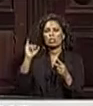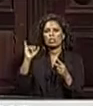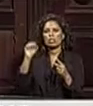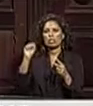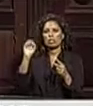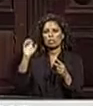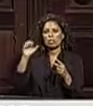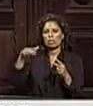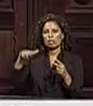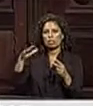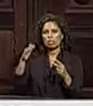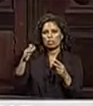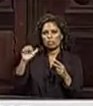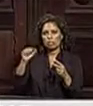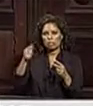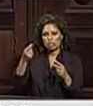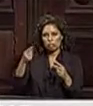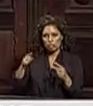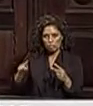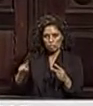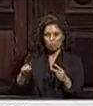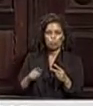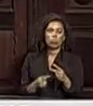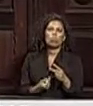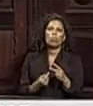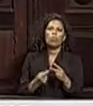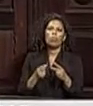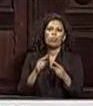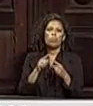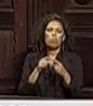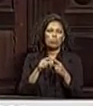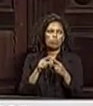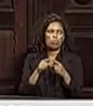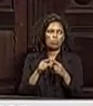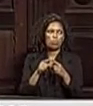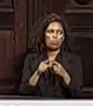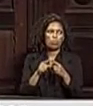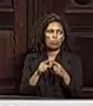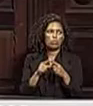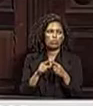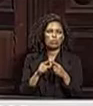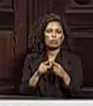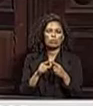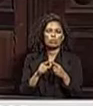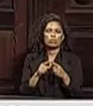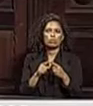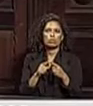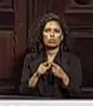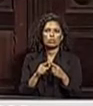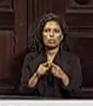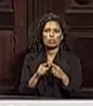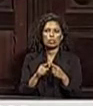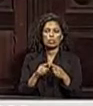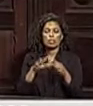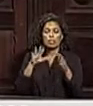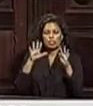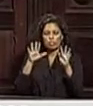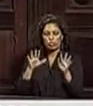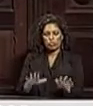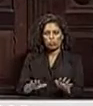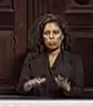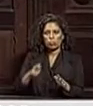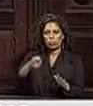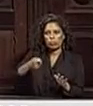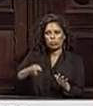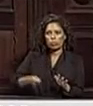A primeira isenção, constante no artigo 5º, diz o seguinte: fique instituído o